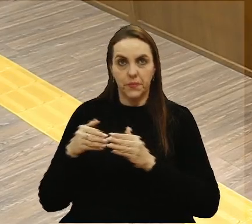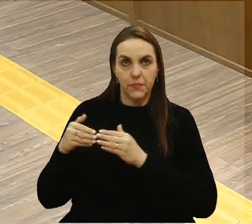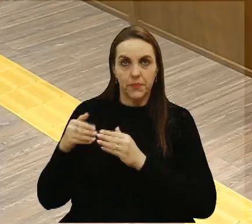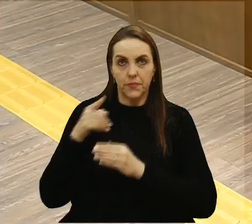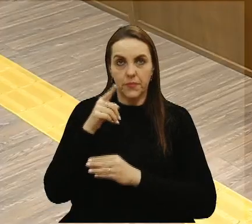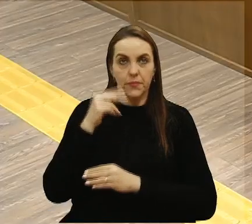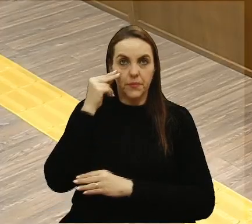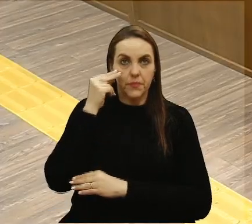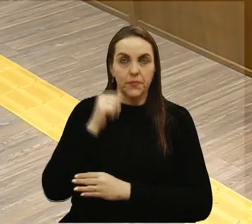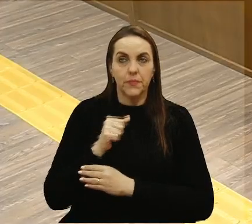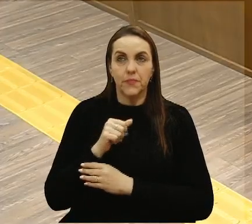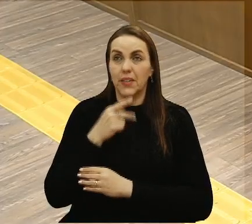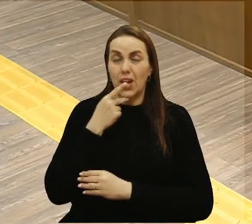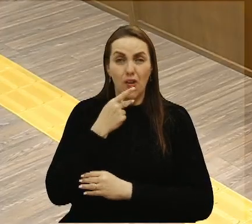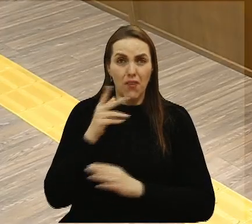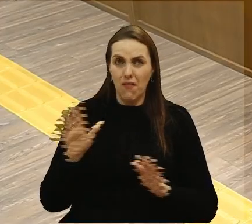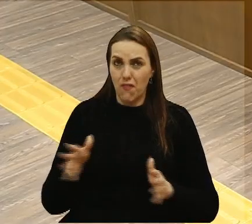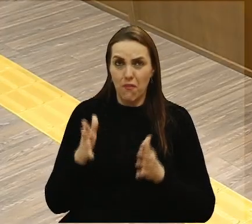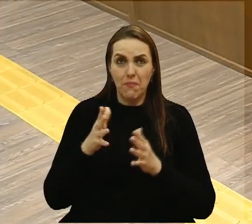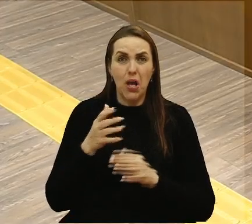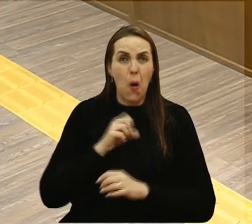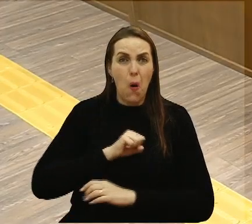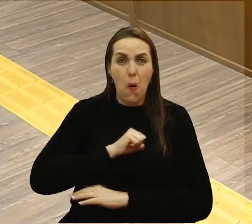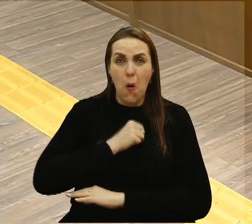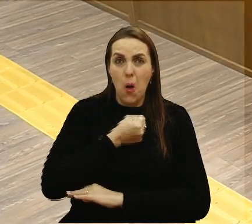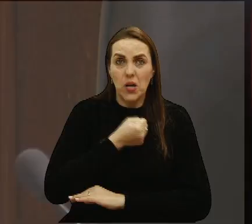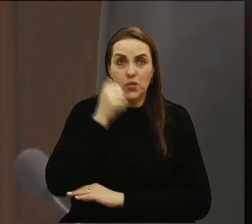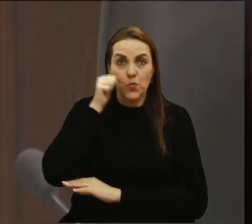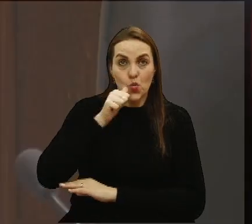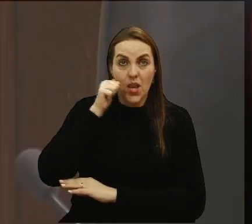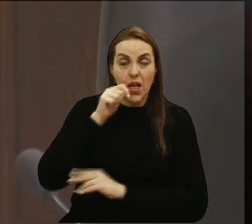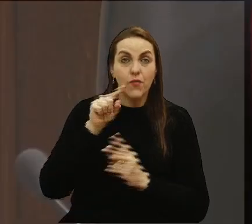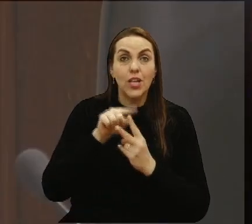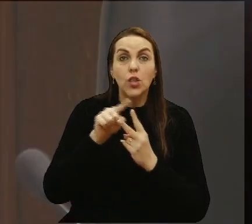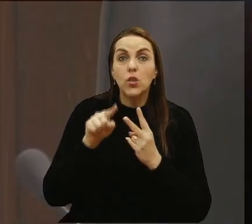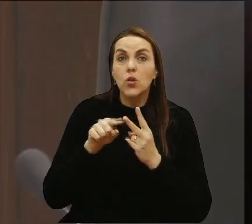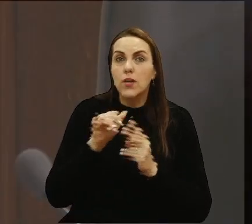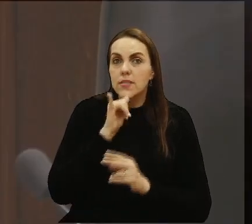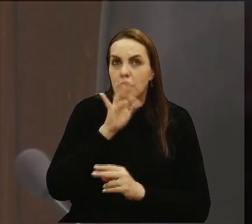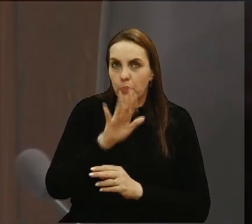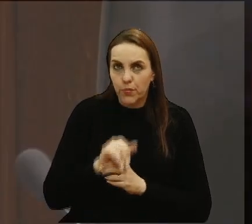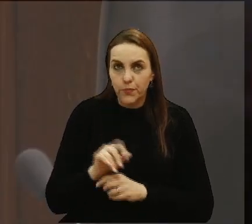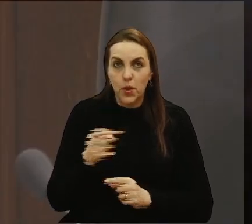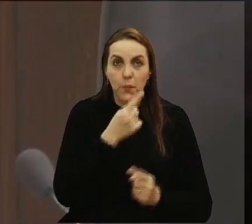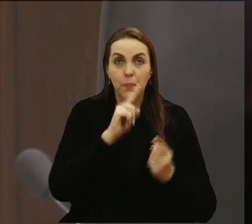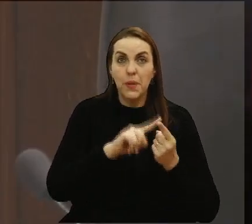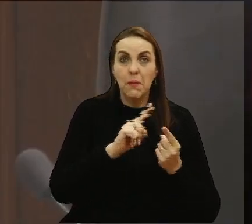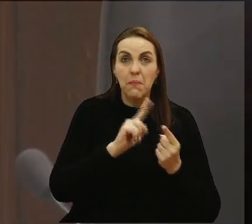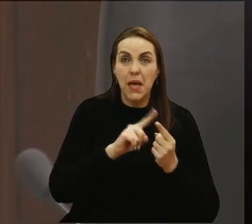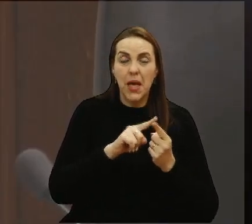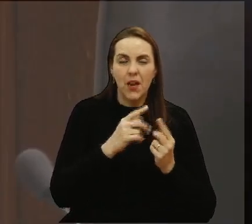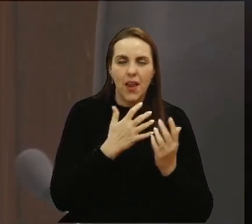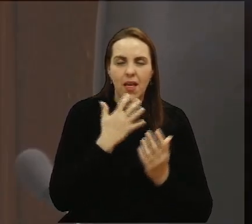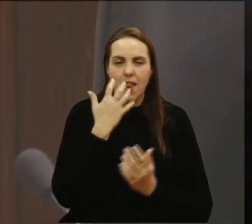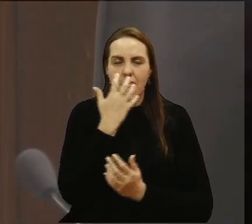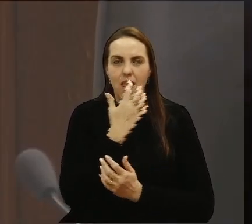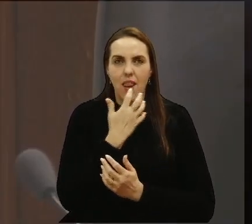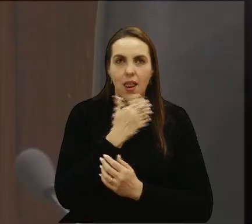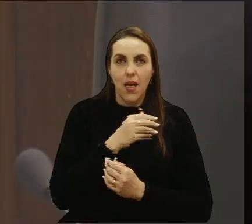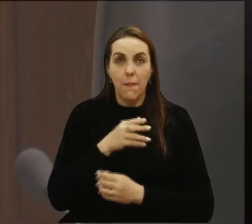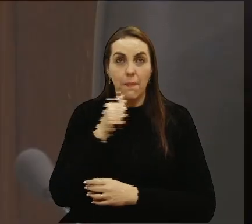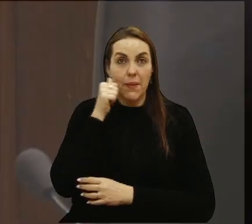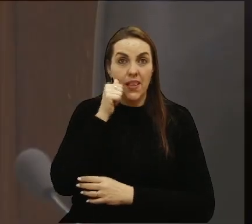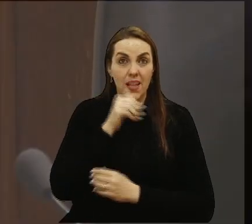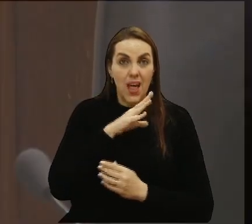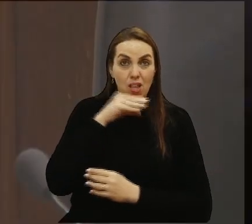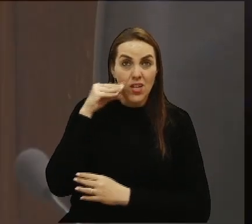fomentava, ele odiava as mulheres. E eu vou citar aqui 2 exemplos. Um deles, ele falou que pintava um clima com meninas adolescentes